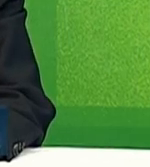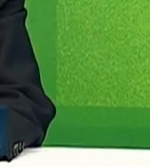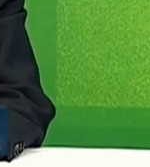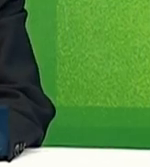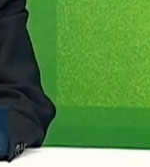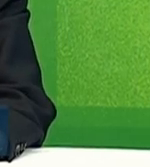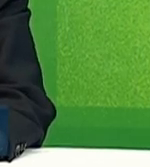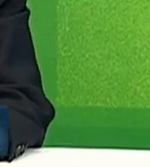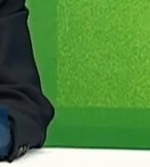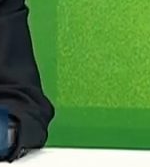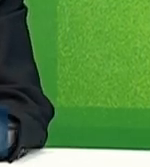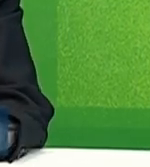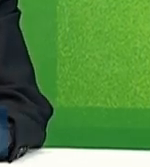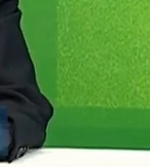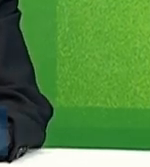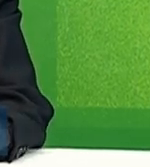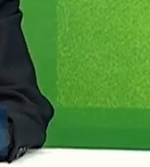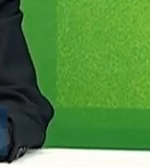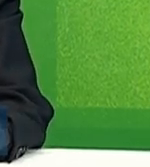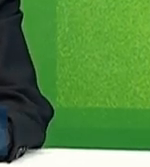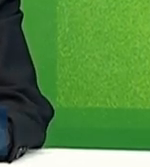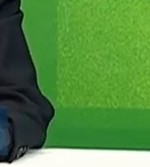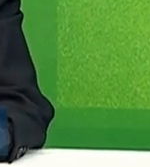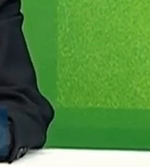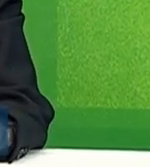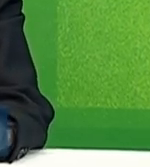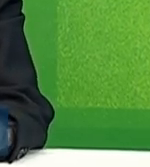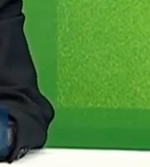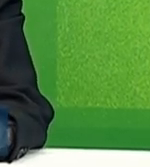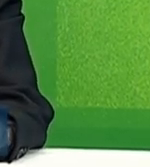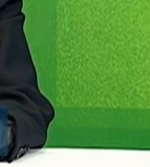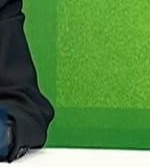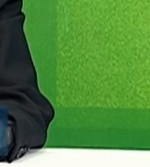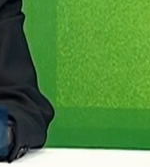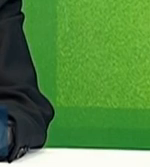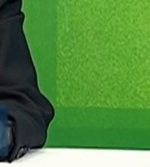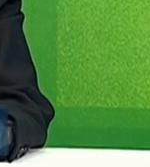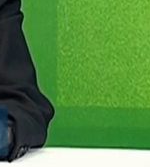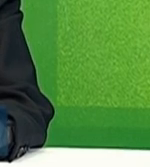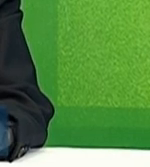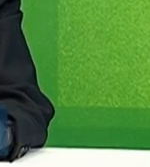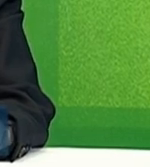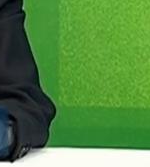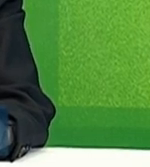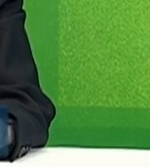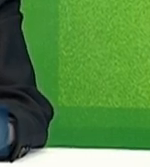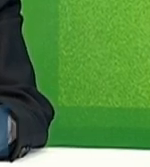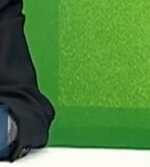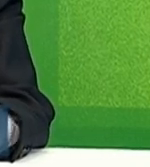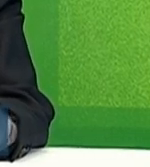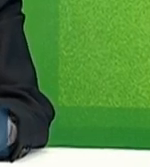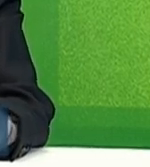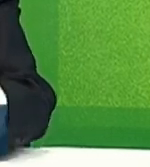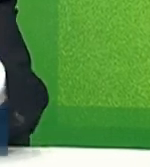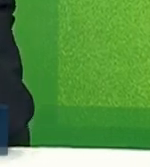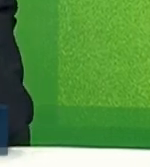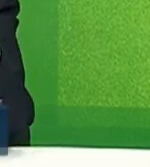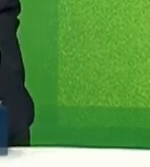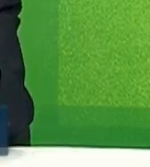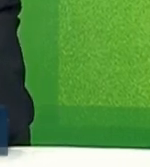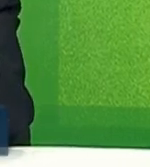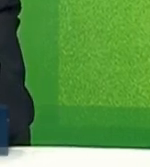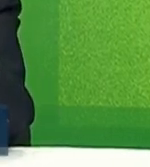Sim, há um prazo de 90 dias para a votação. Nós imaginamos,